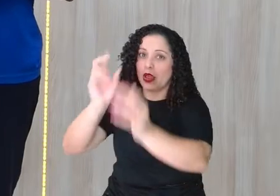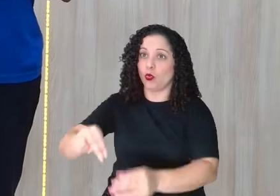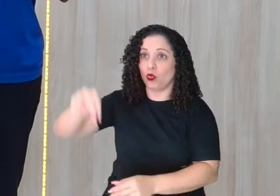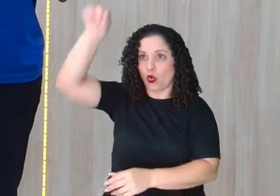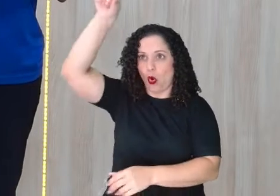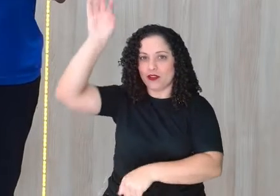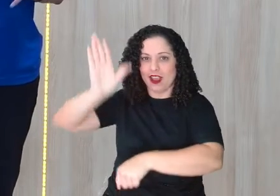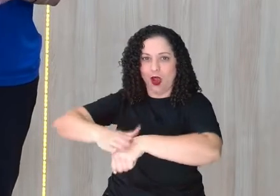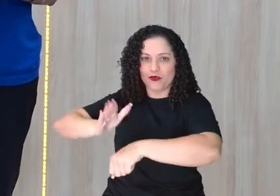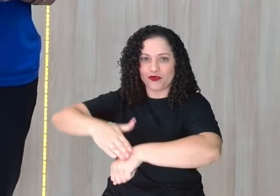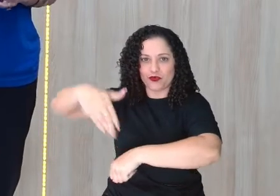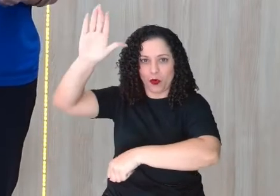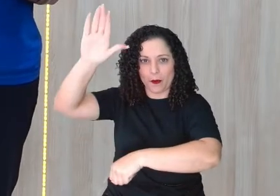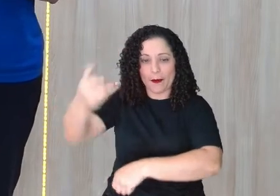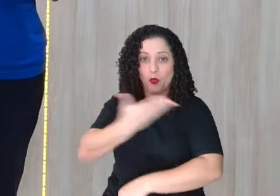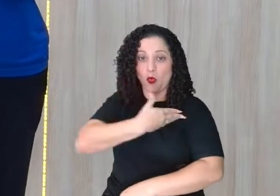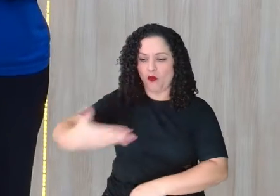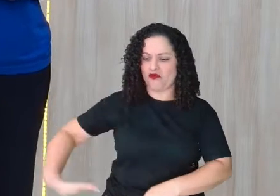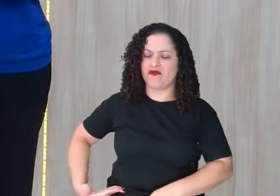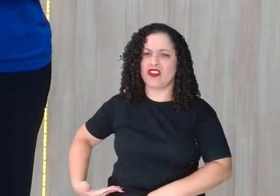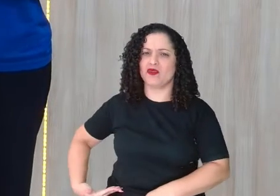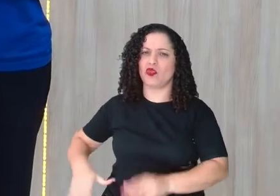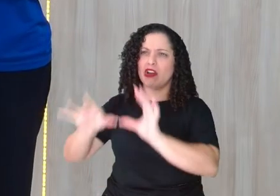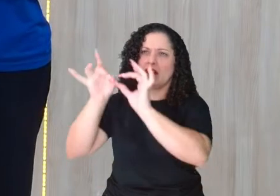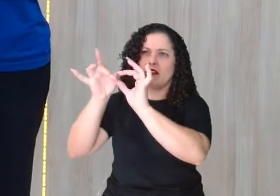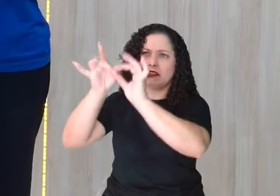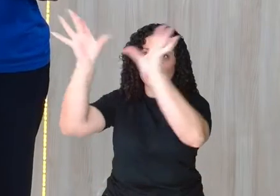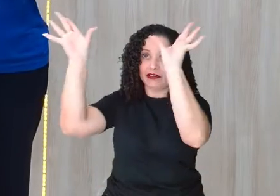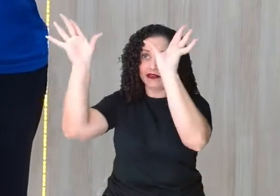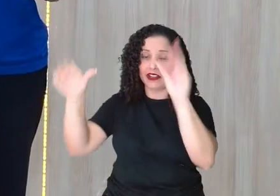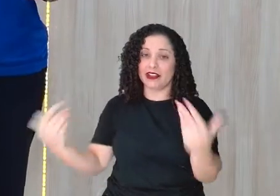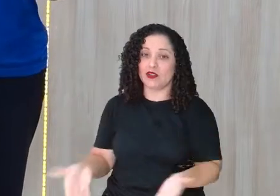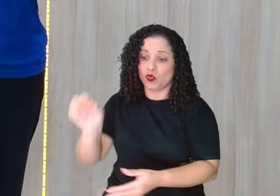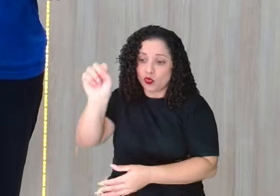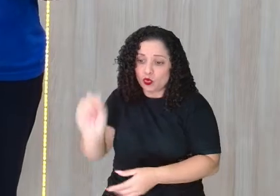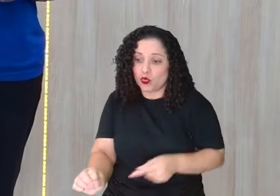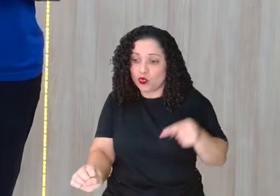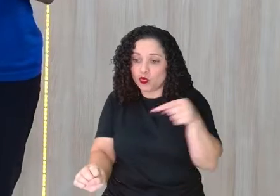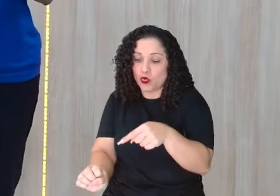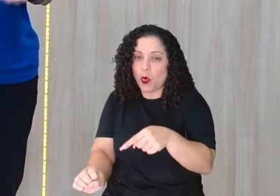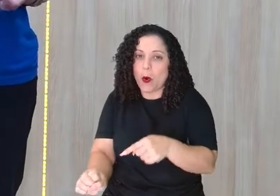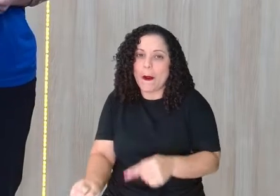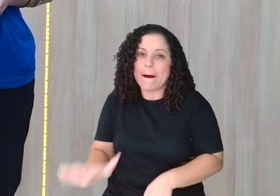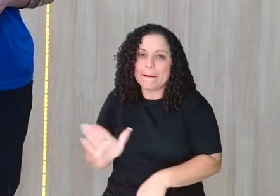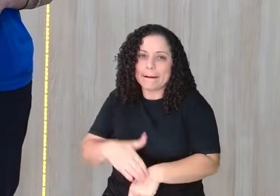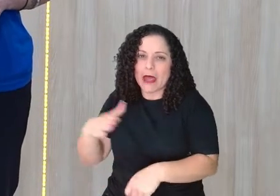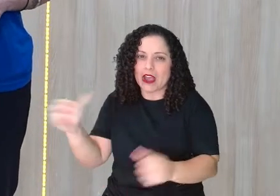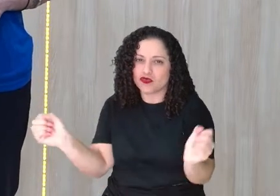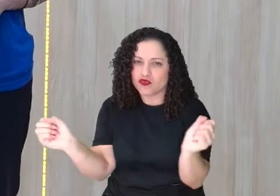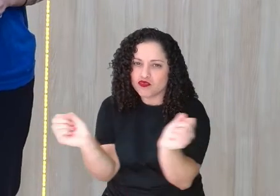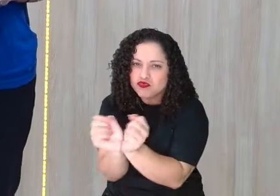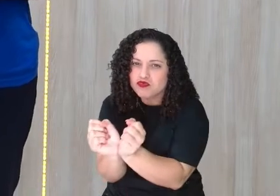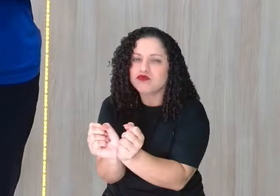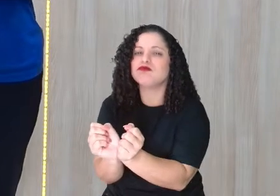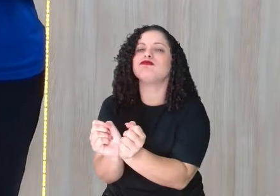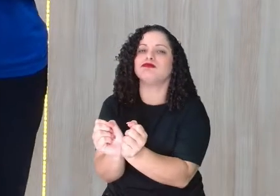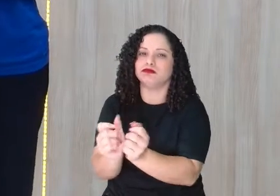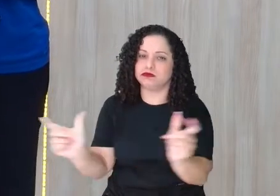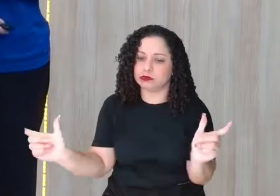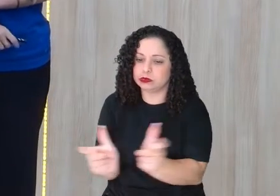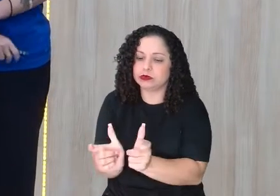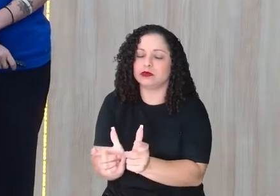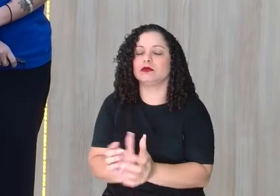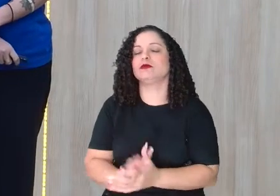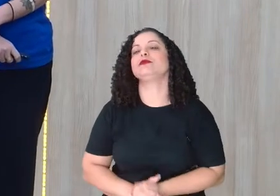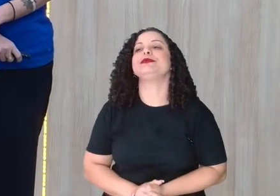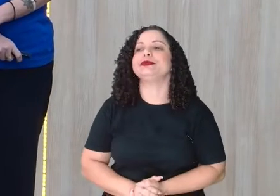um autogoverno lá, enquanto as colônias do sul fossem mais restritas nessa questão,